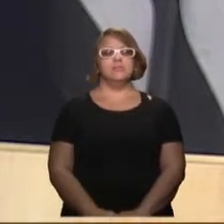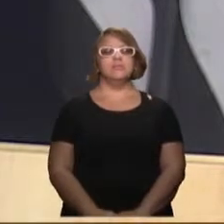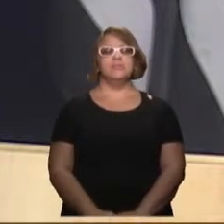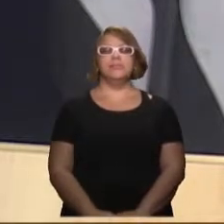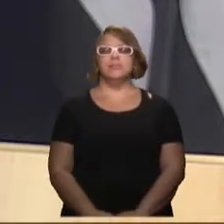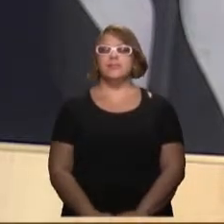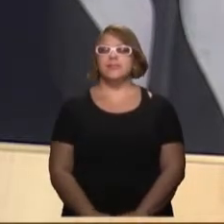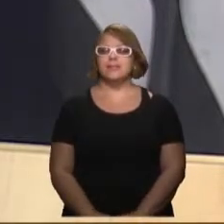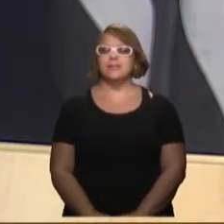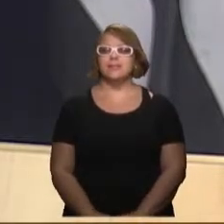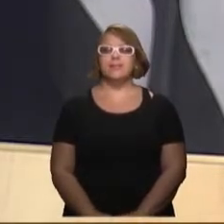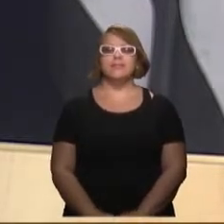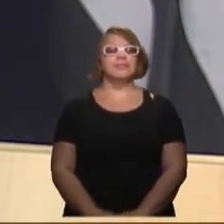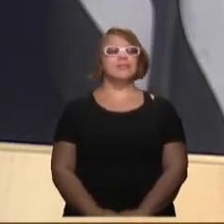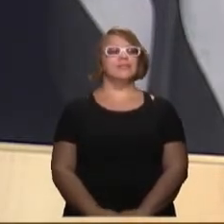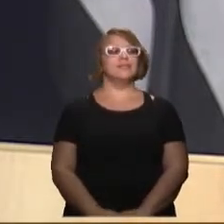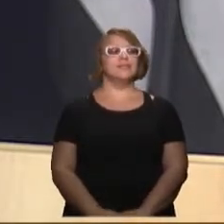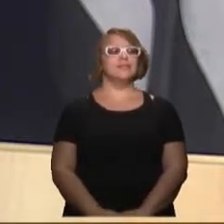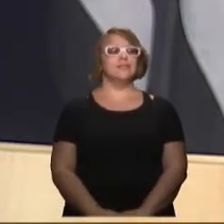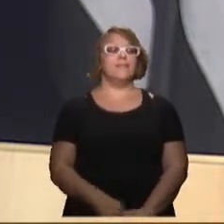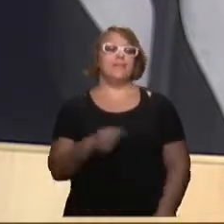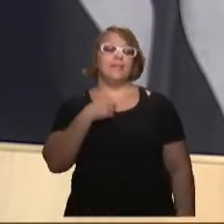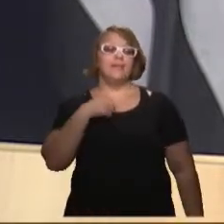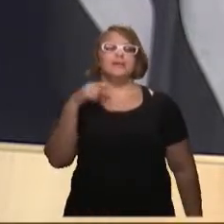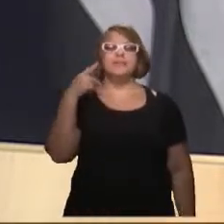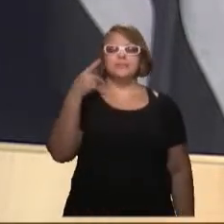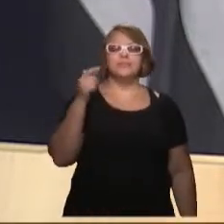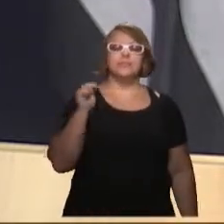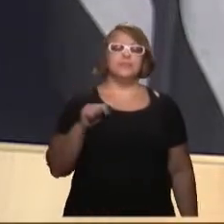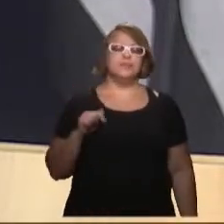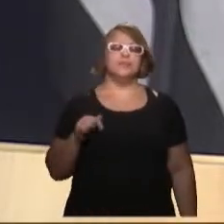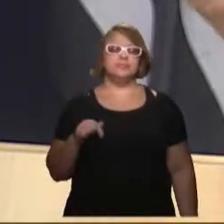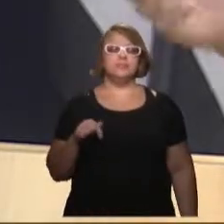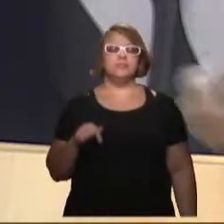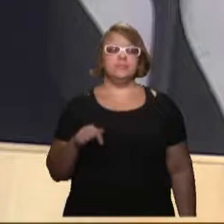sabe que para mim falar isso aqui na tribuna